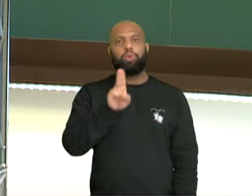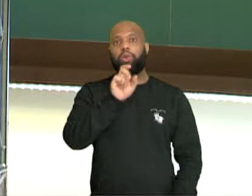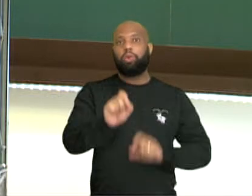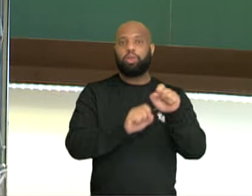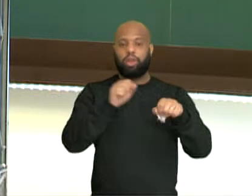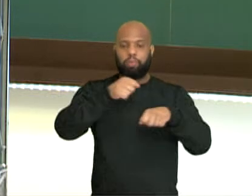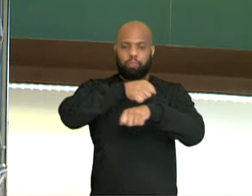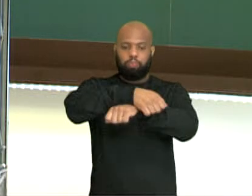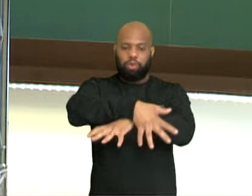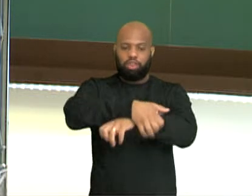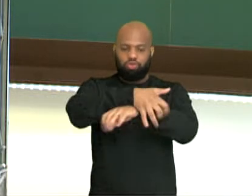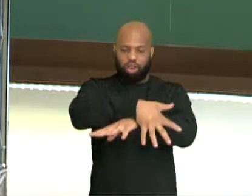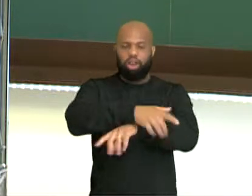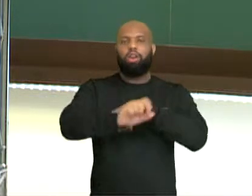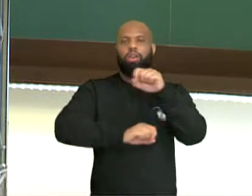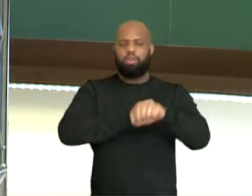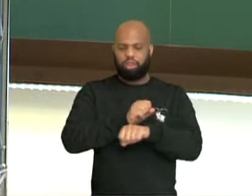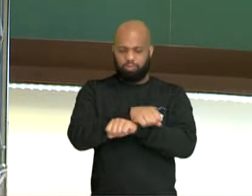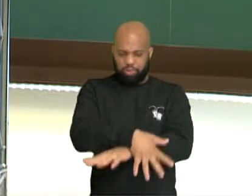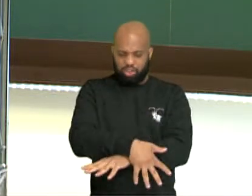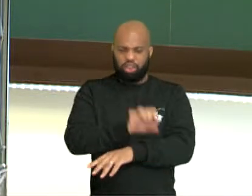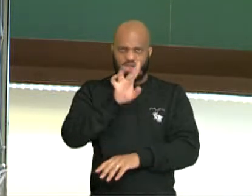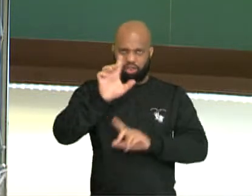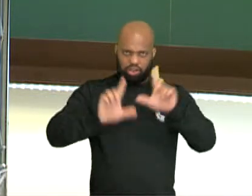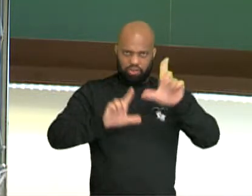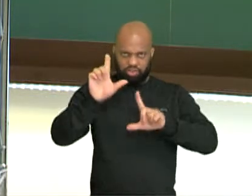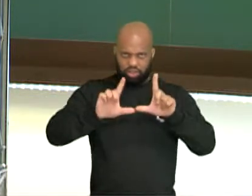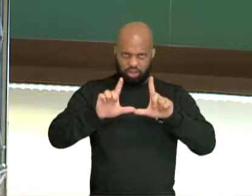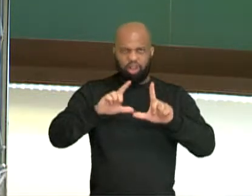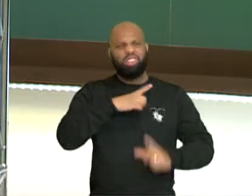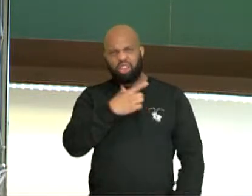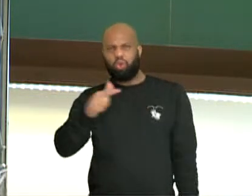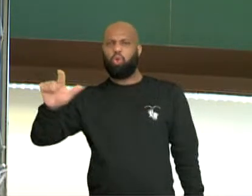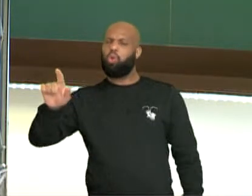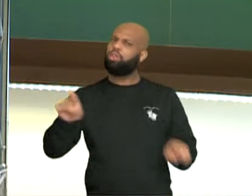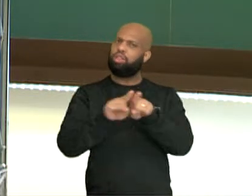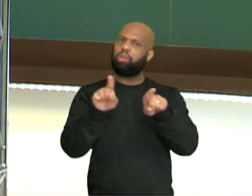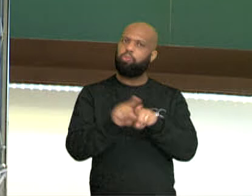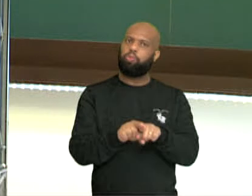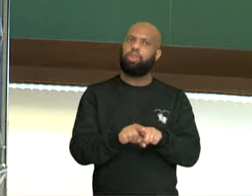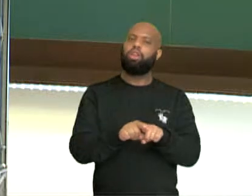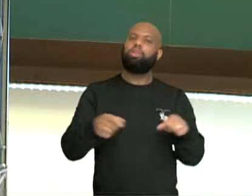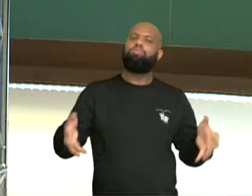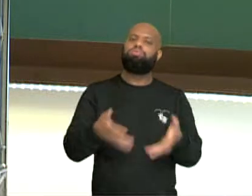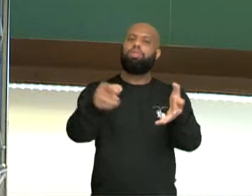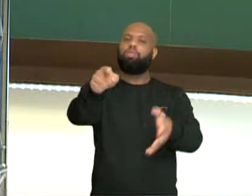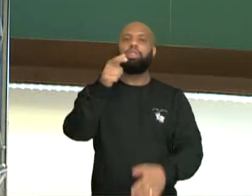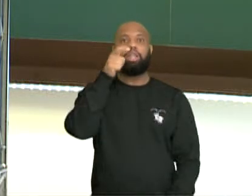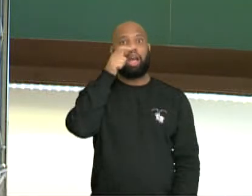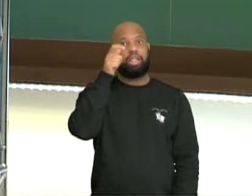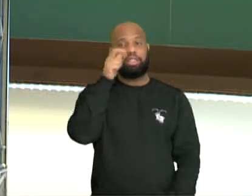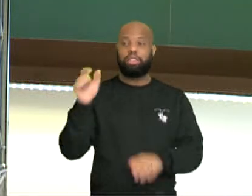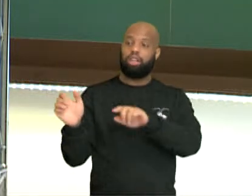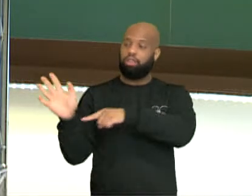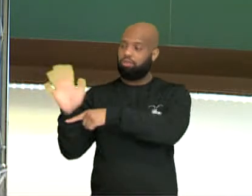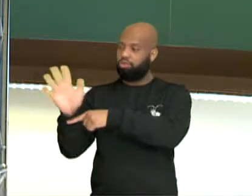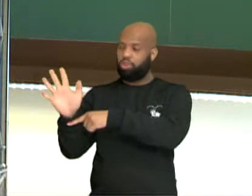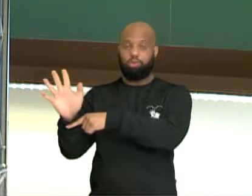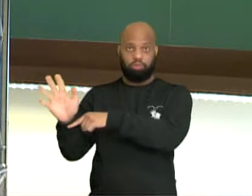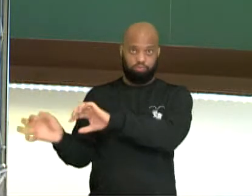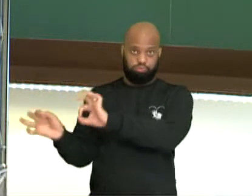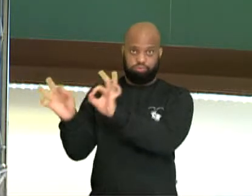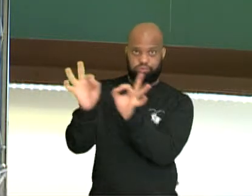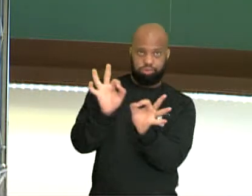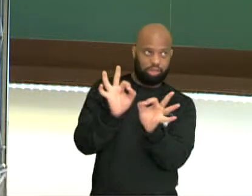mídia. Qual mídia? Não só a televisiva. Eu posso sugerir que você assista um filme, né? E aí,